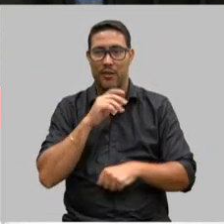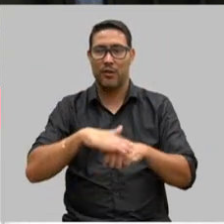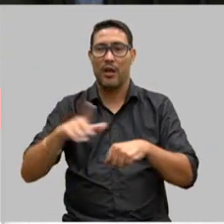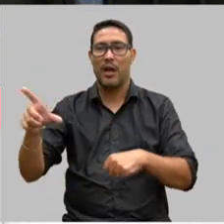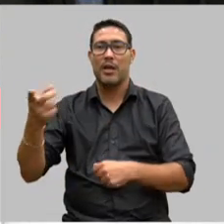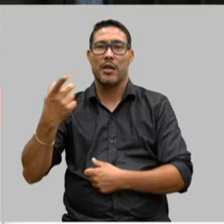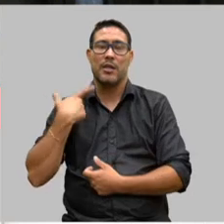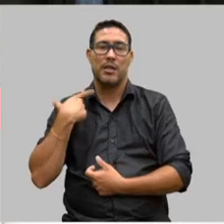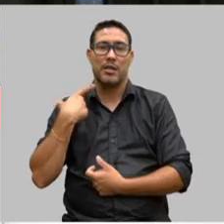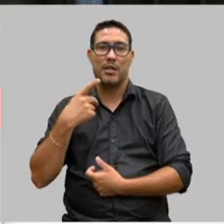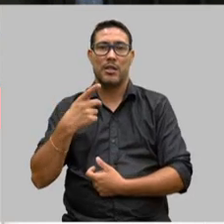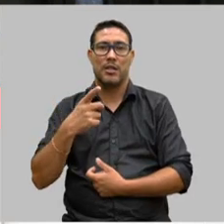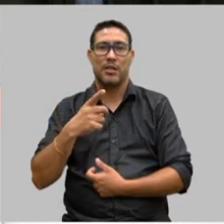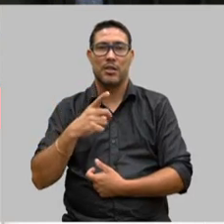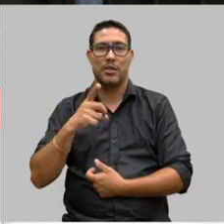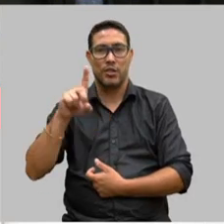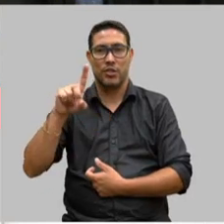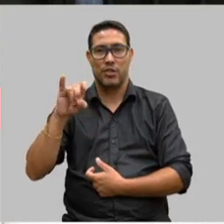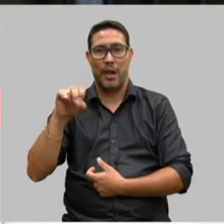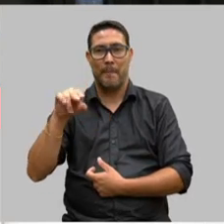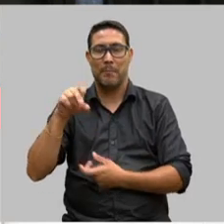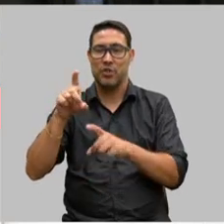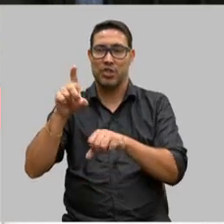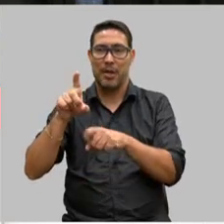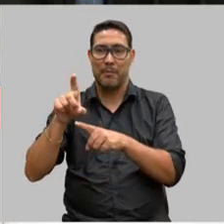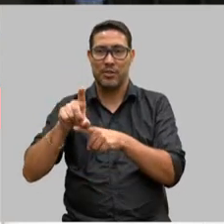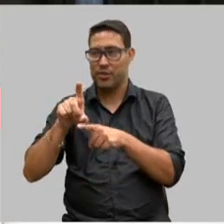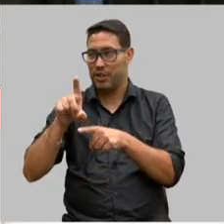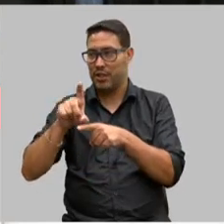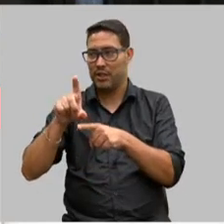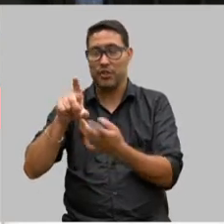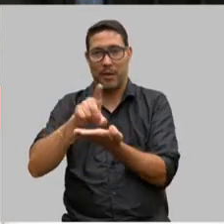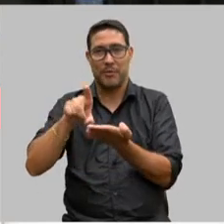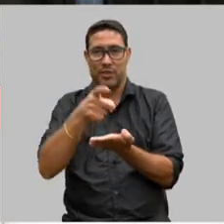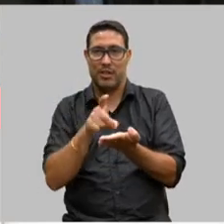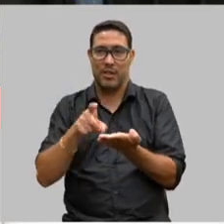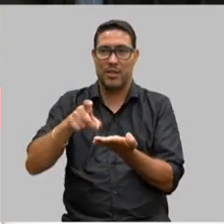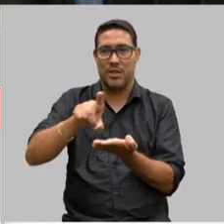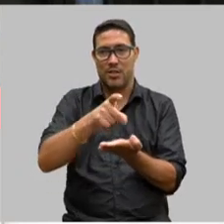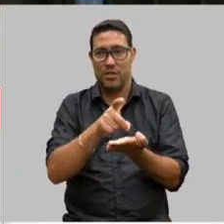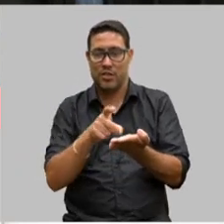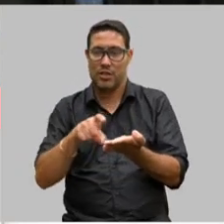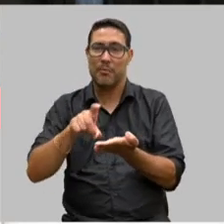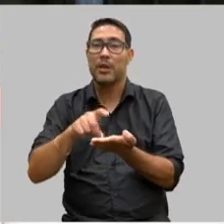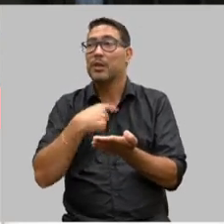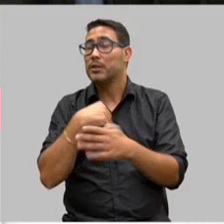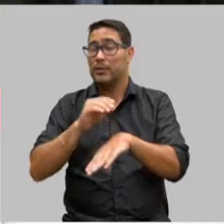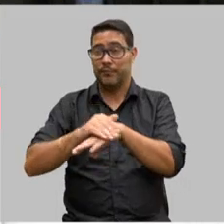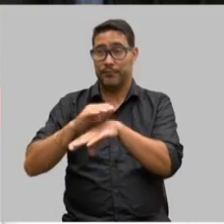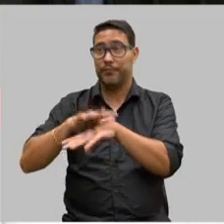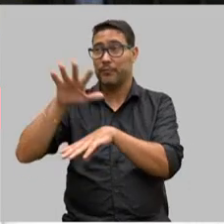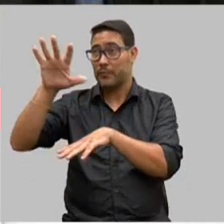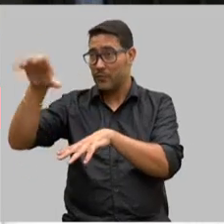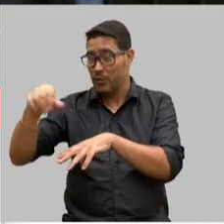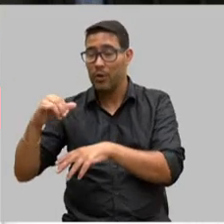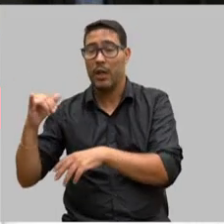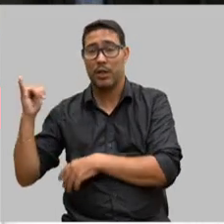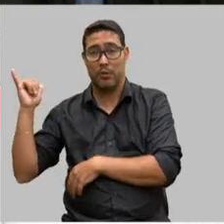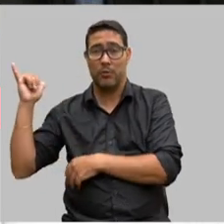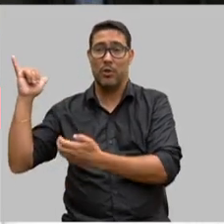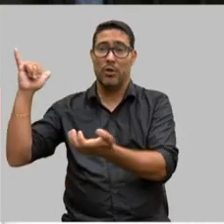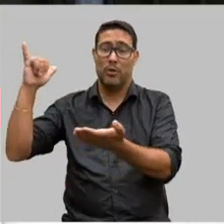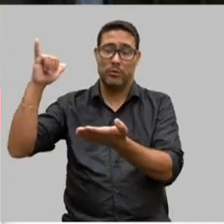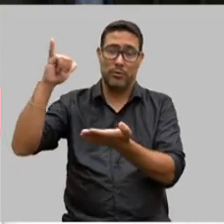o motorista foi pegar ele no aeroporto. Pegou ele no aeroporto, levou para Diamantina. Quando chegou